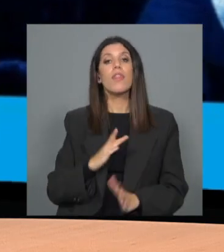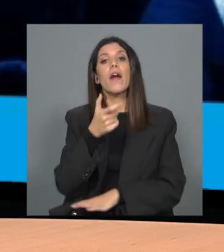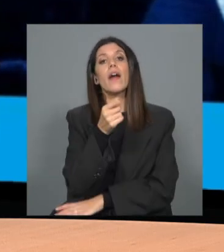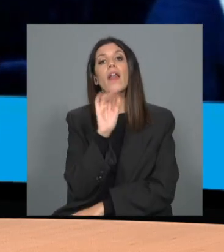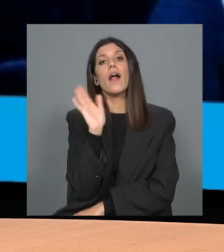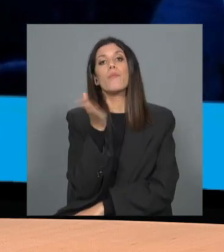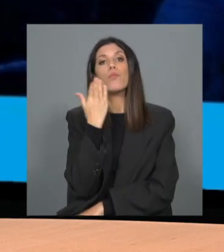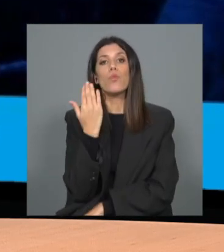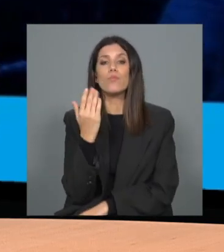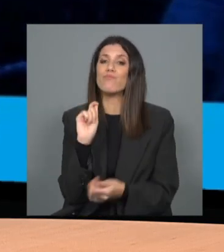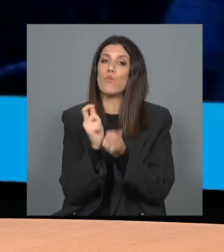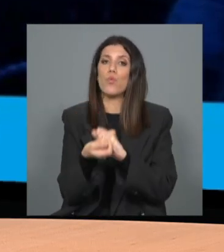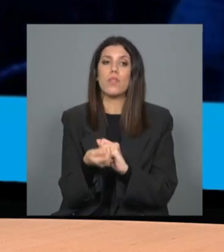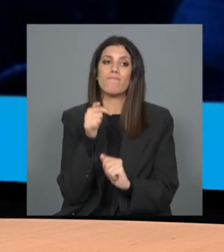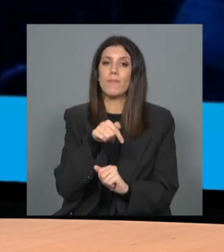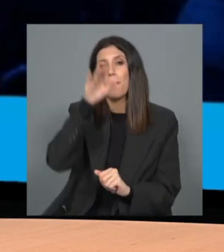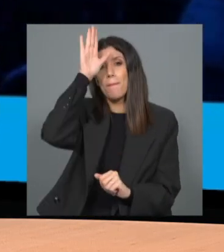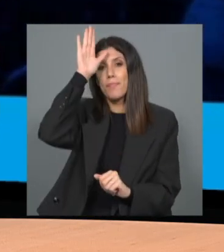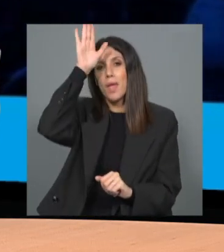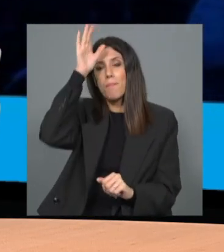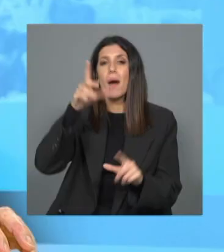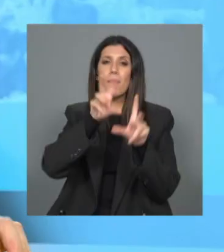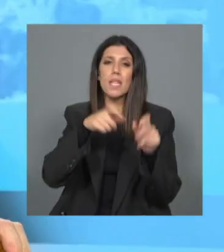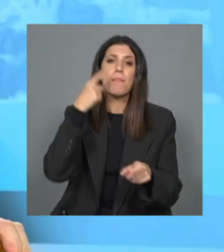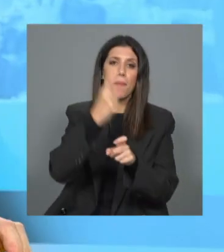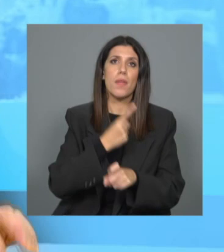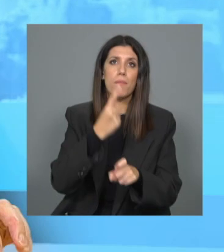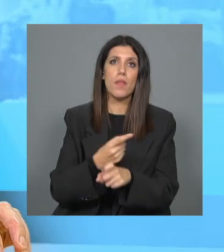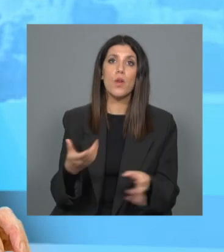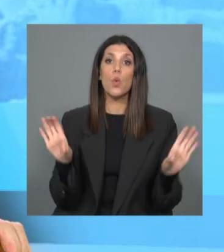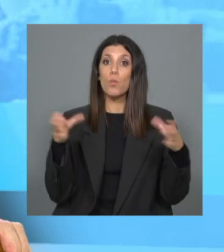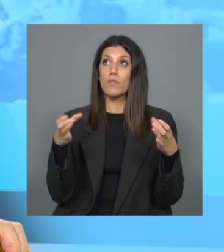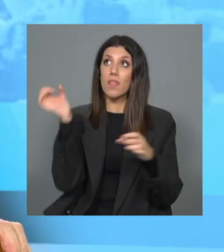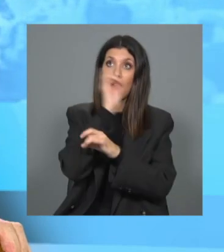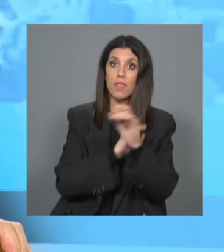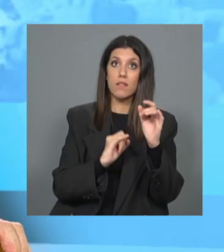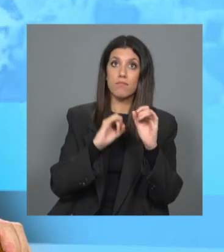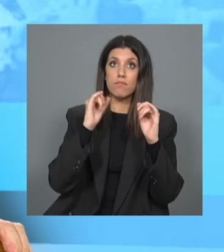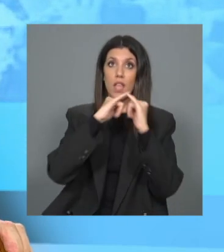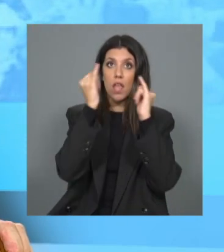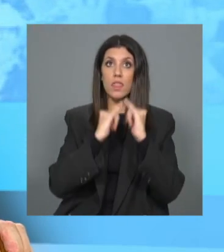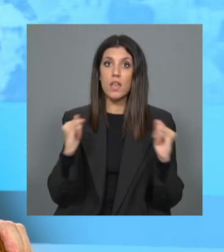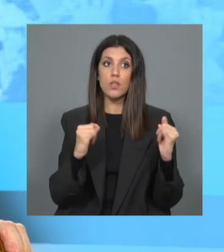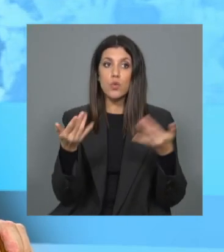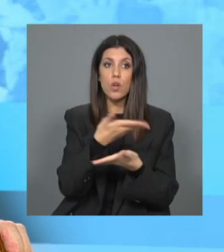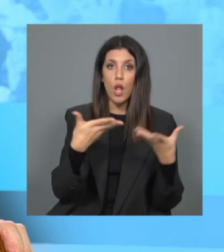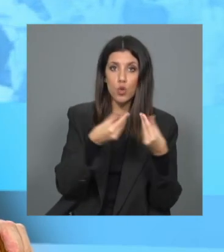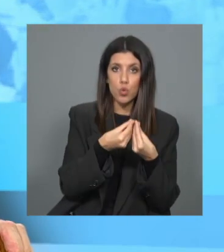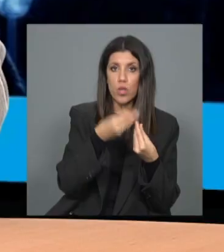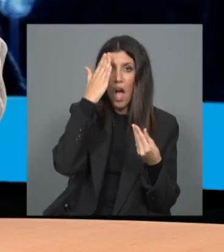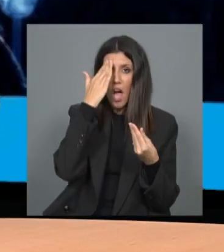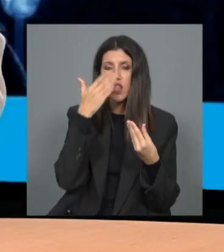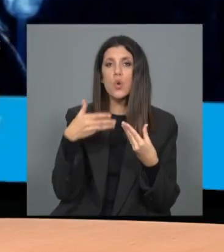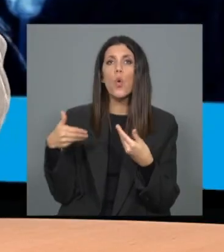por isso que o Papa insiste tanto nesta matéria. O envolvimento da comunidade internacional será o caminho para que, de facto, o conflito se resolva? Necessariamente,